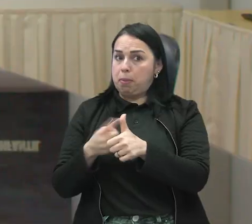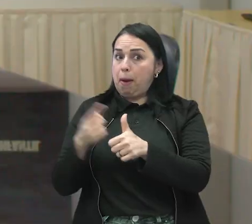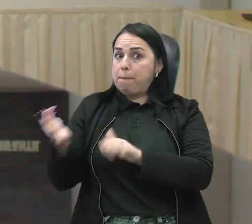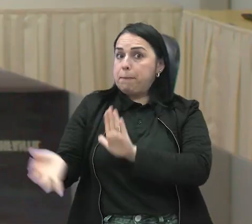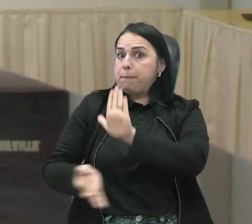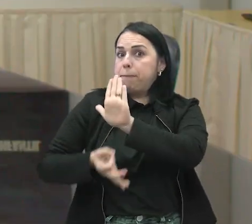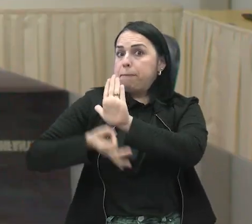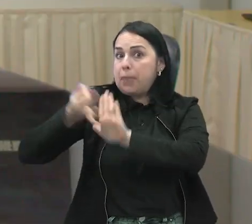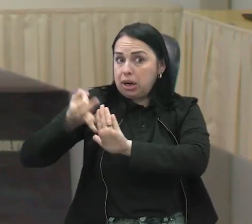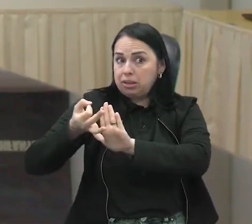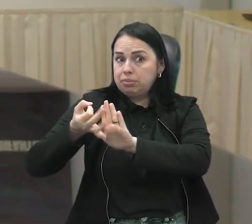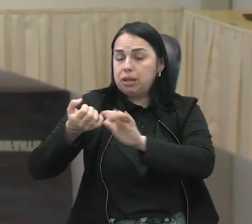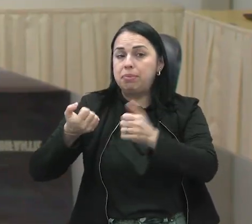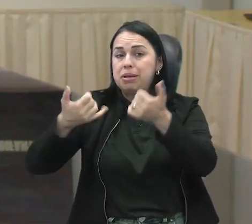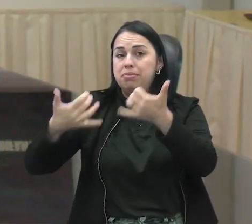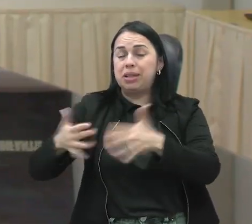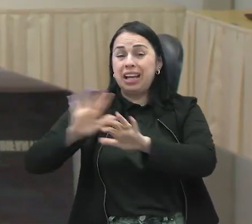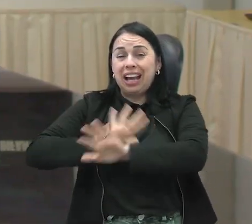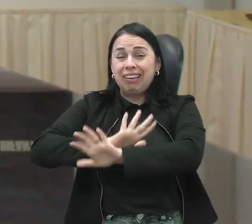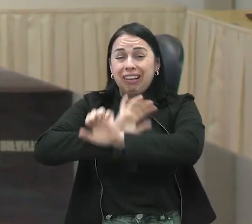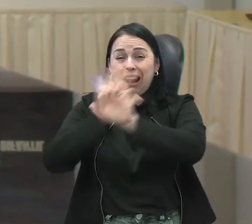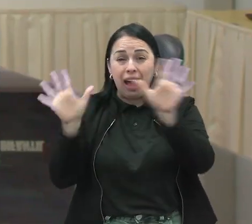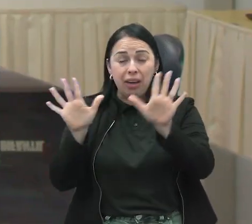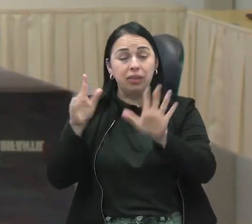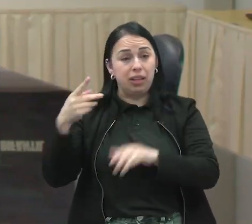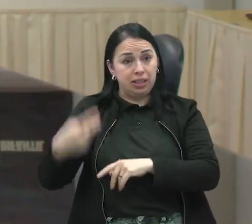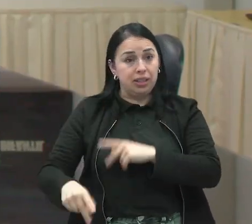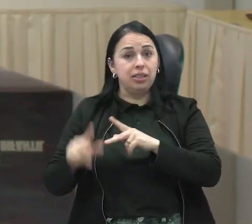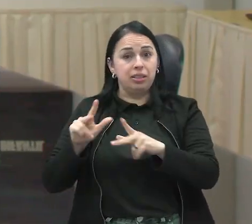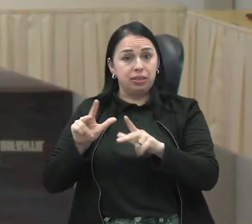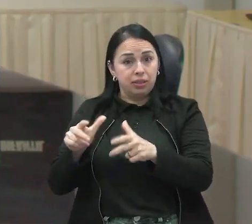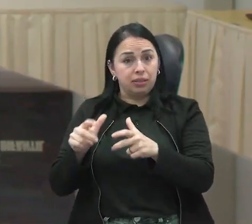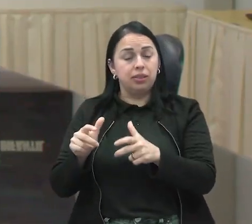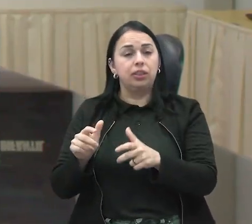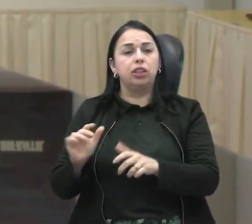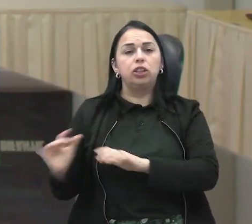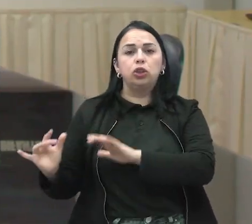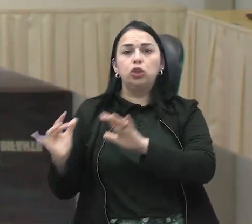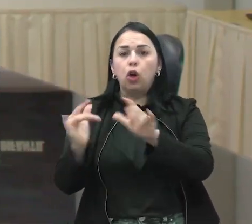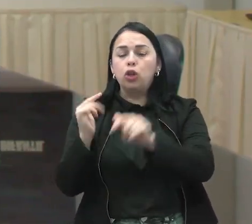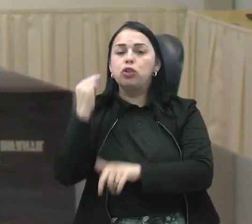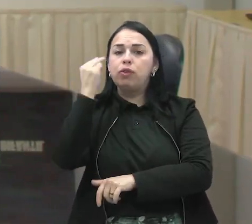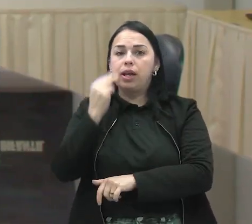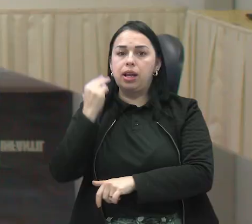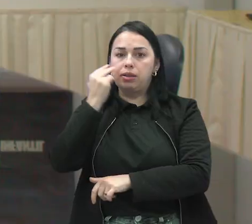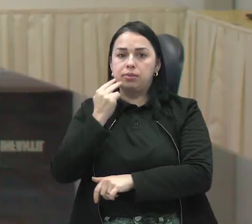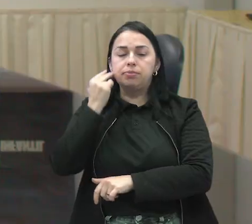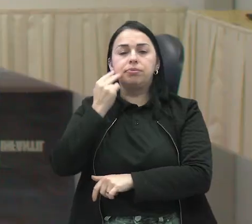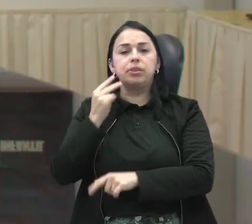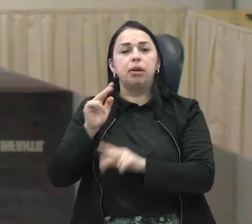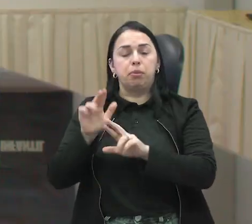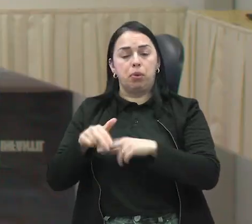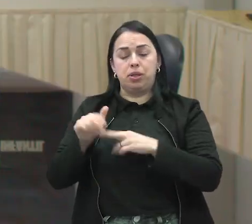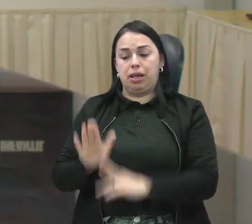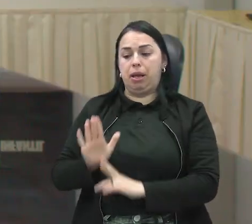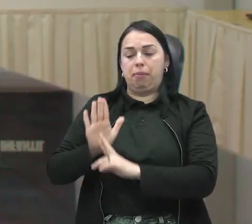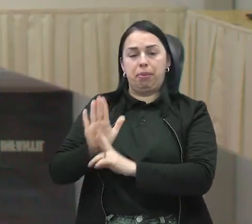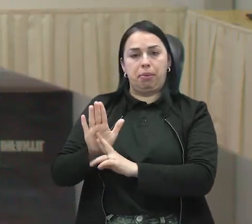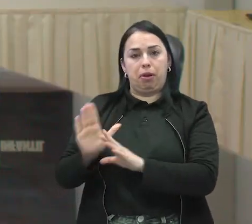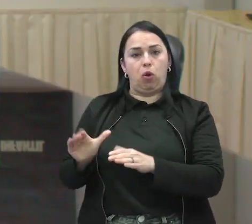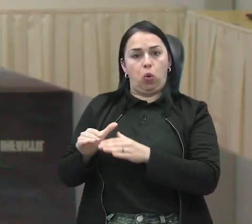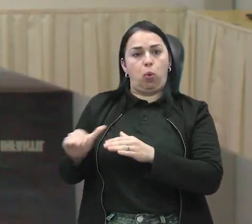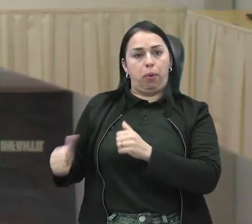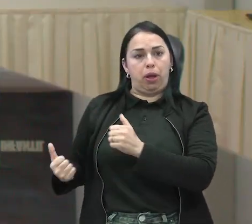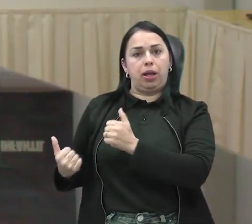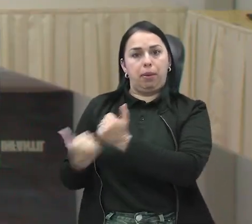um posicionamento público claro da Câmara Municipal de São José dos Campos, através de todos os seus vereadores, aqui